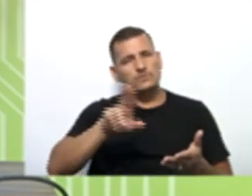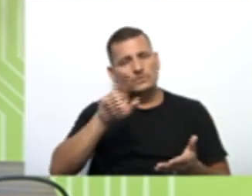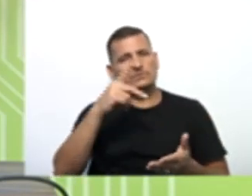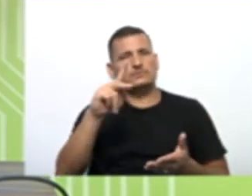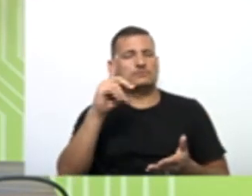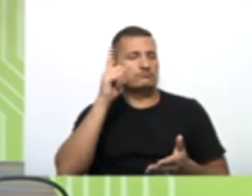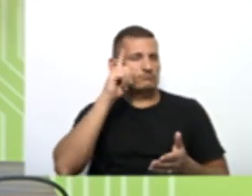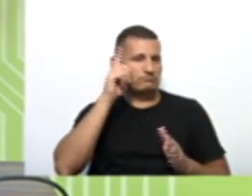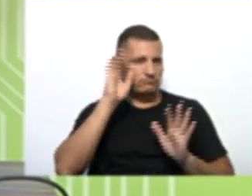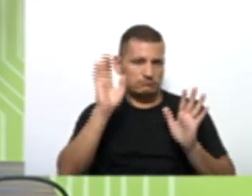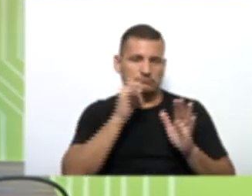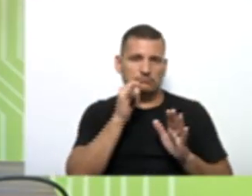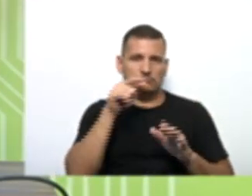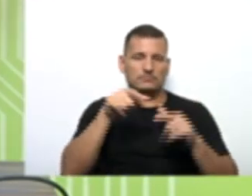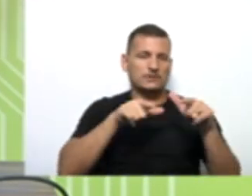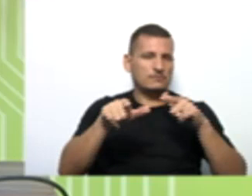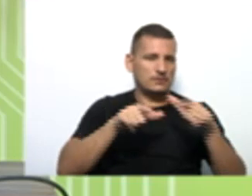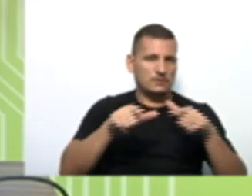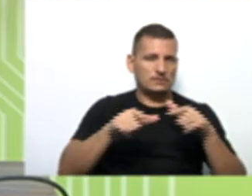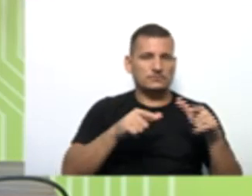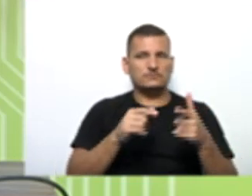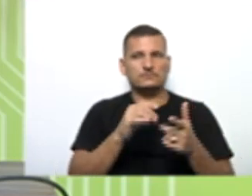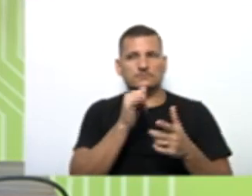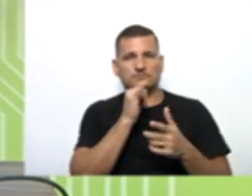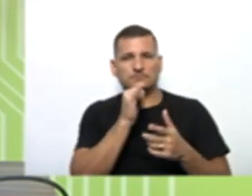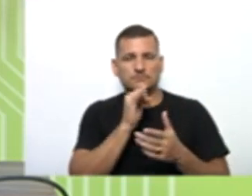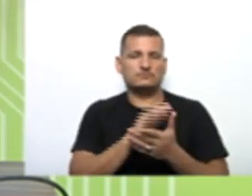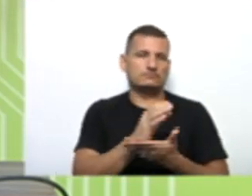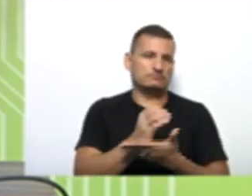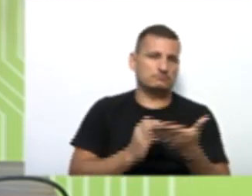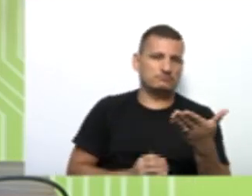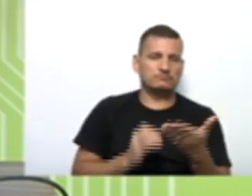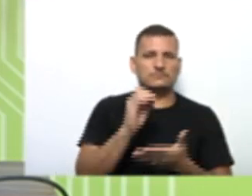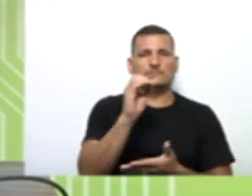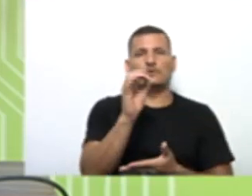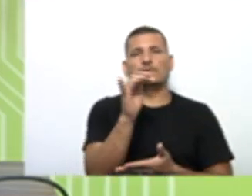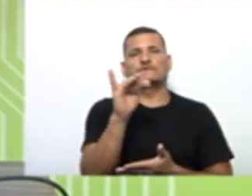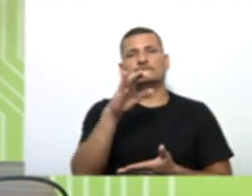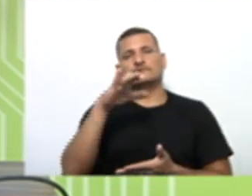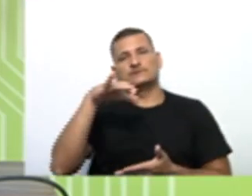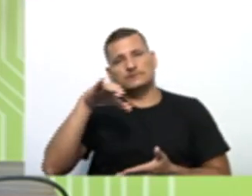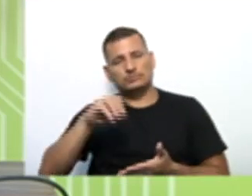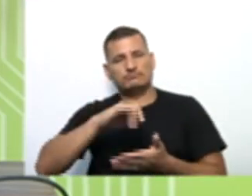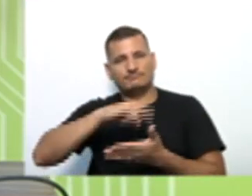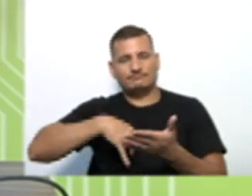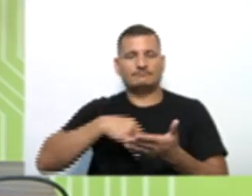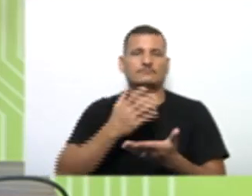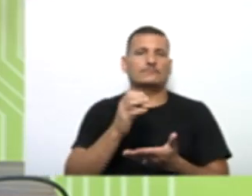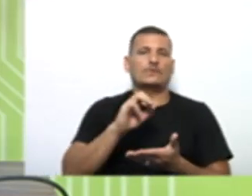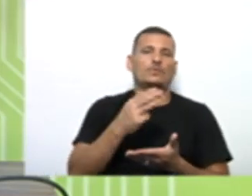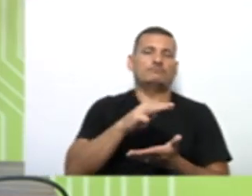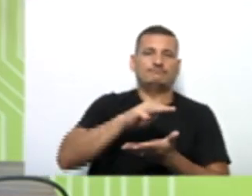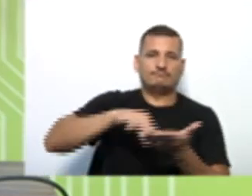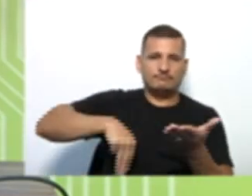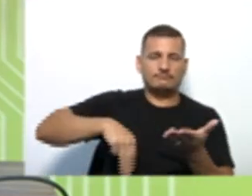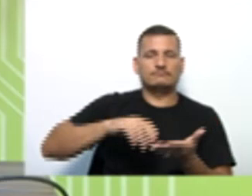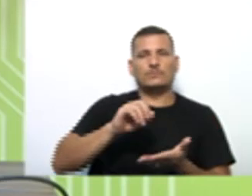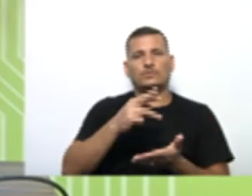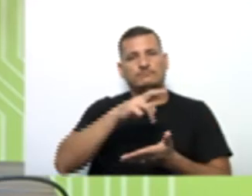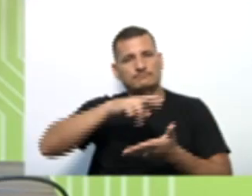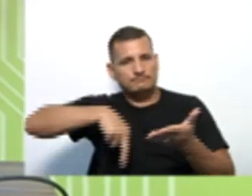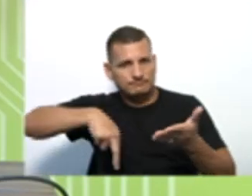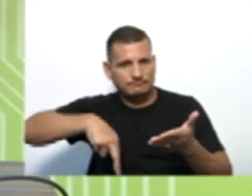na hora que você estiver atuando, a construção de um ofício, a construção de um memorando, de um